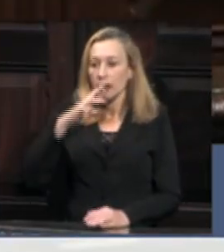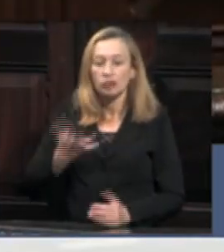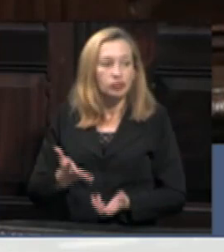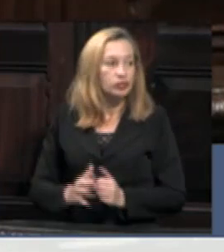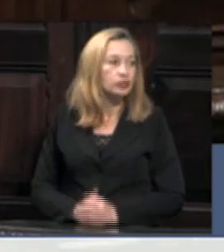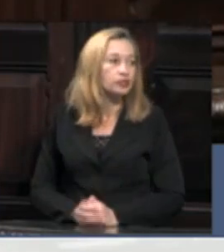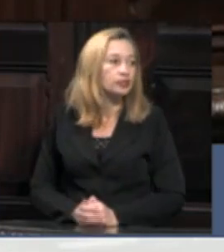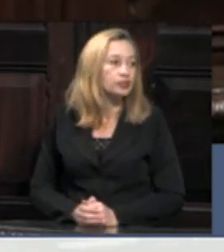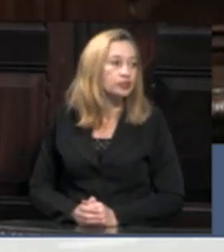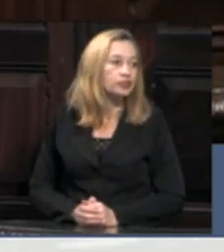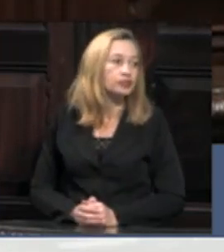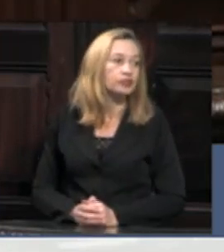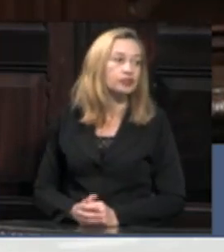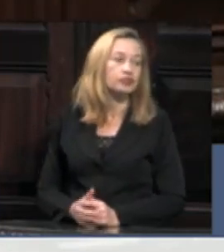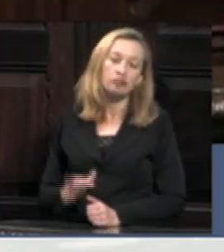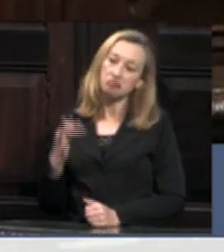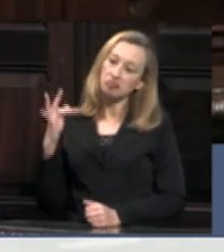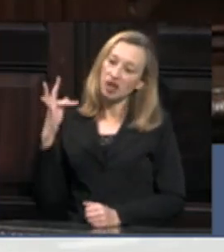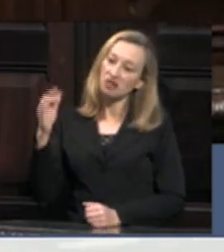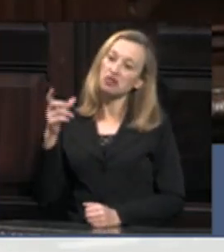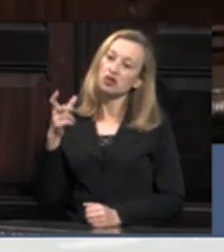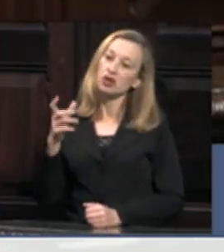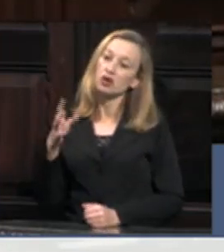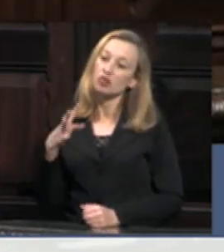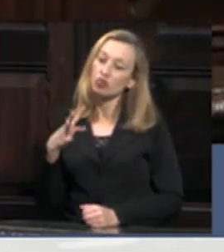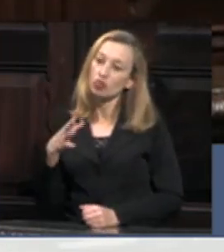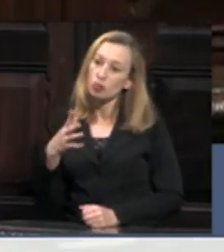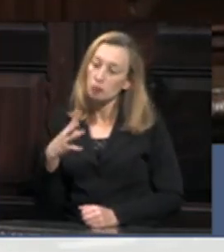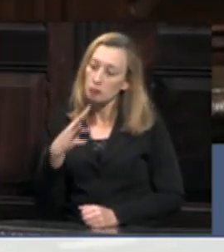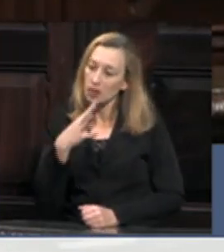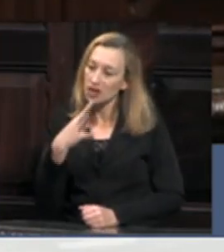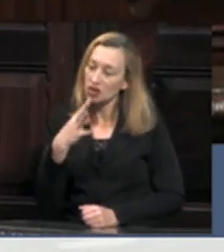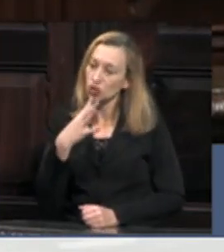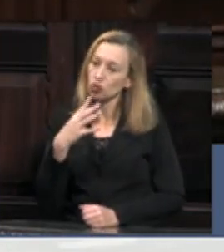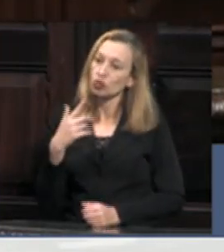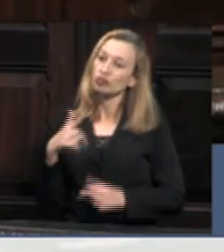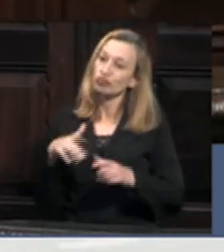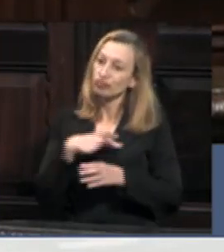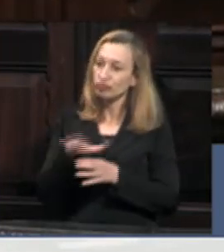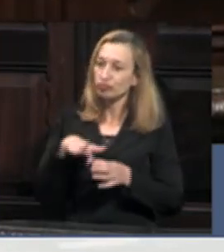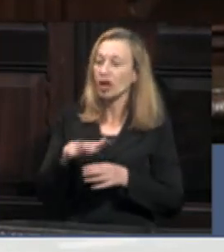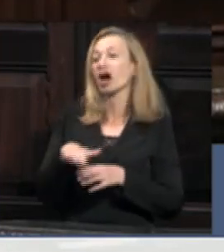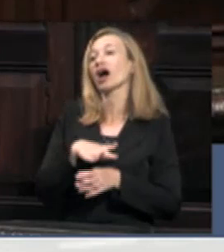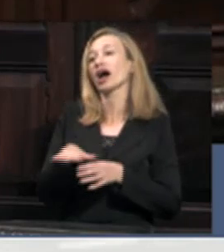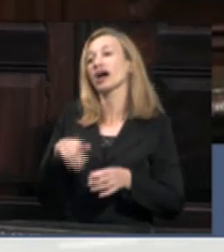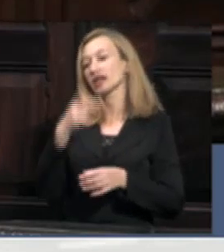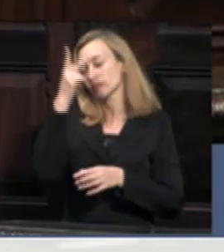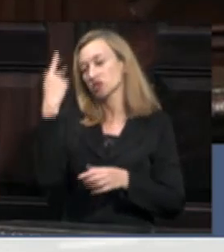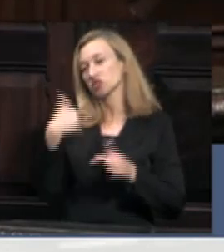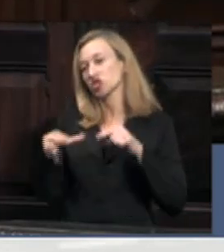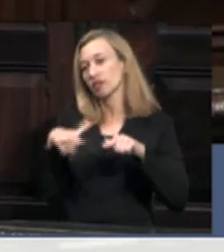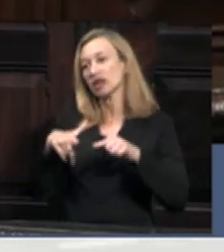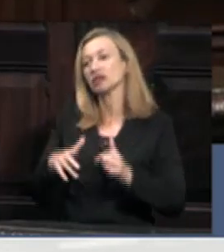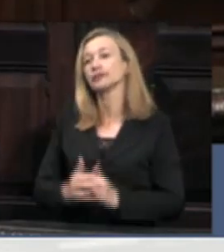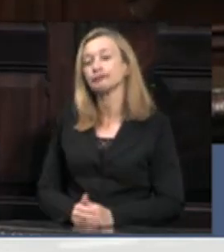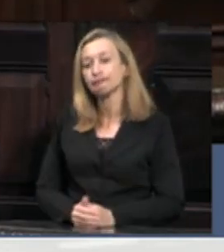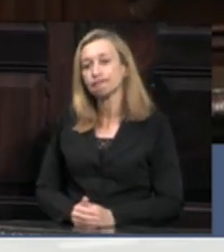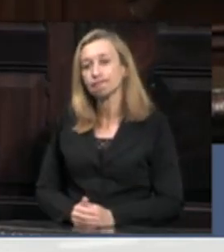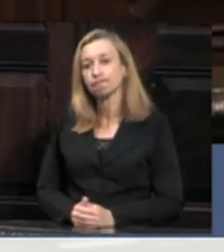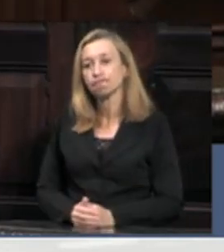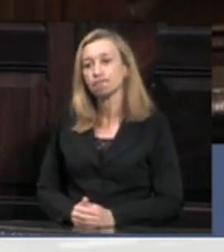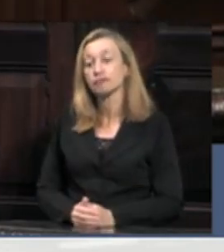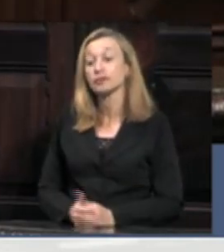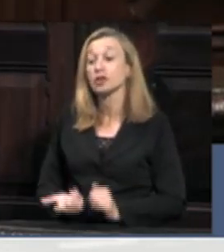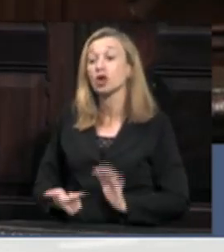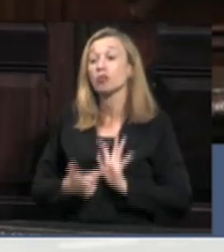um grande conhecedor das causas trabalhistas dessa casa e agora na Câmara Federal, traz aqui um